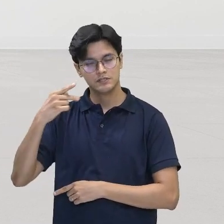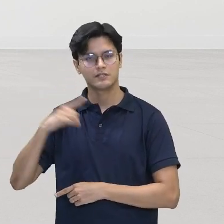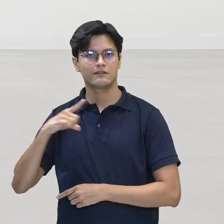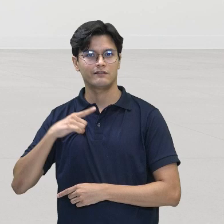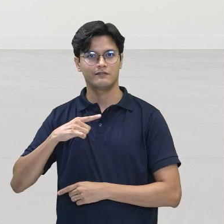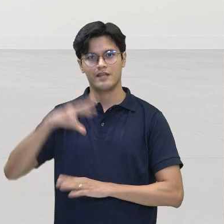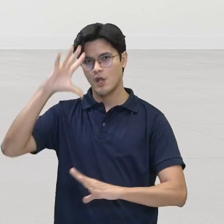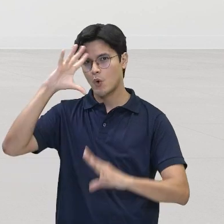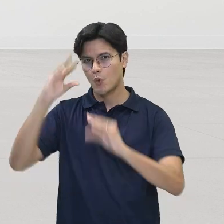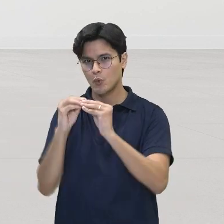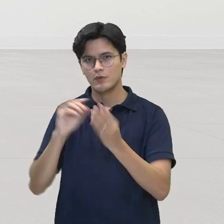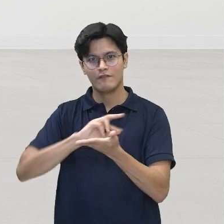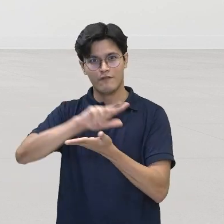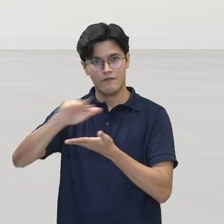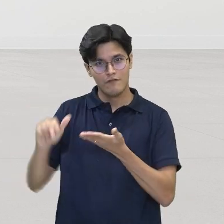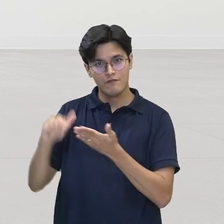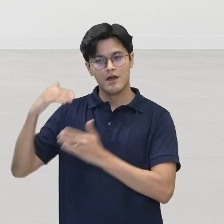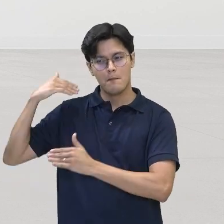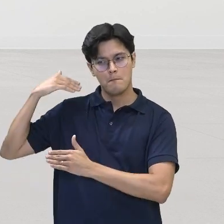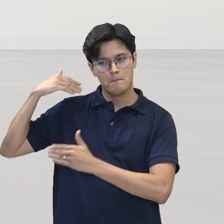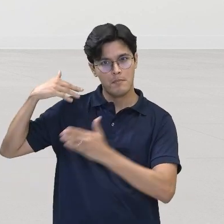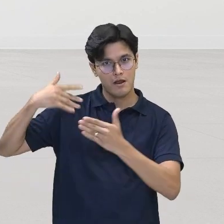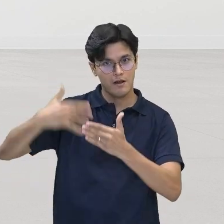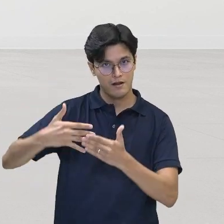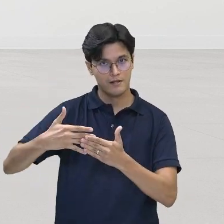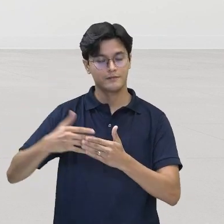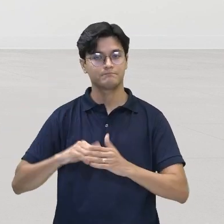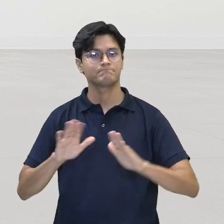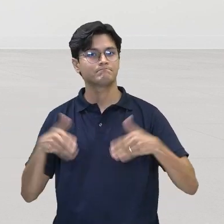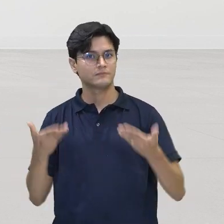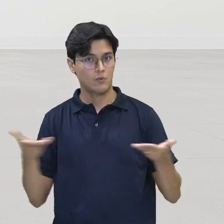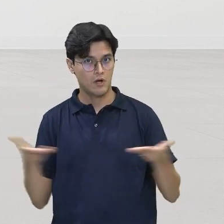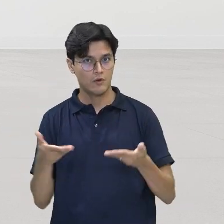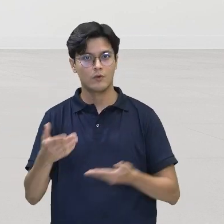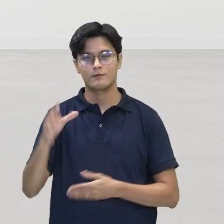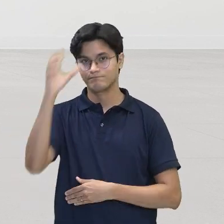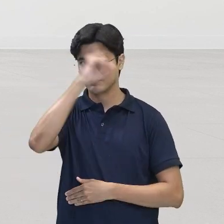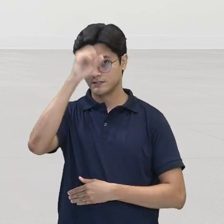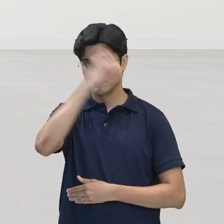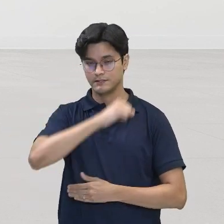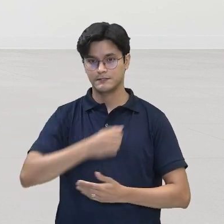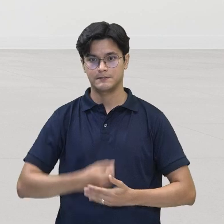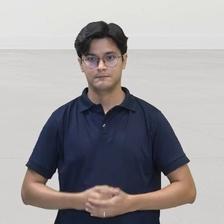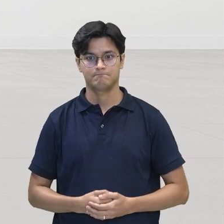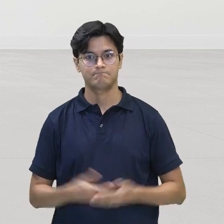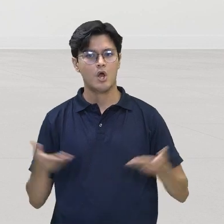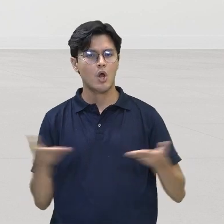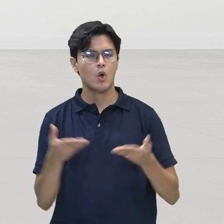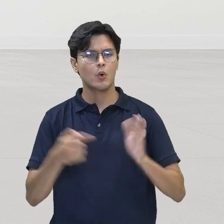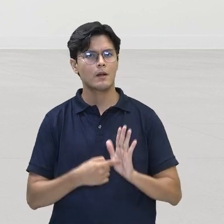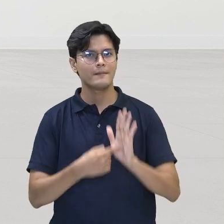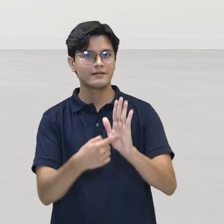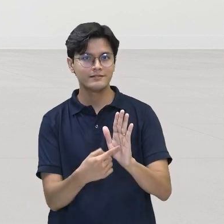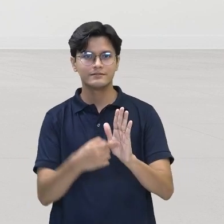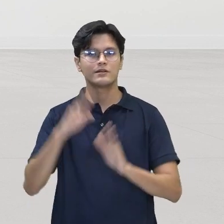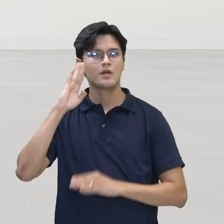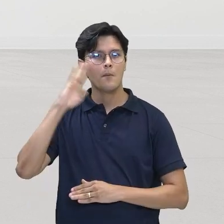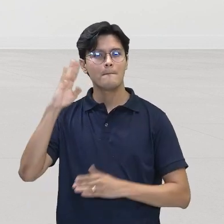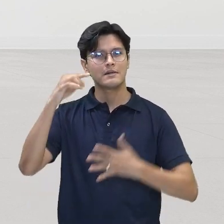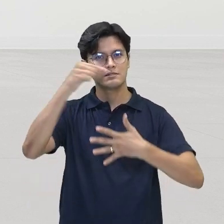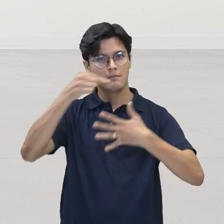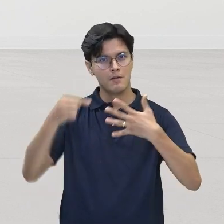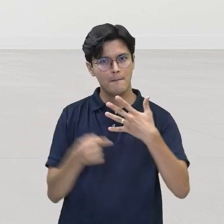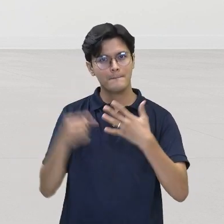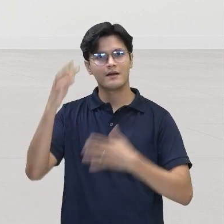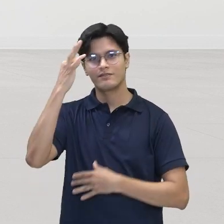ao longo da história. É isso? Nós vamos ver então. Vejam lá. Vamos apresentar as principais teorias, né,